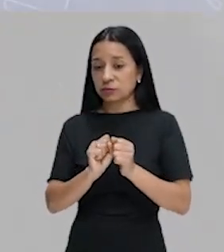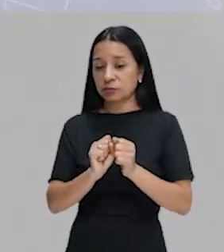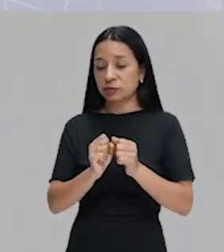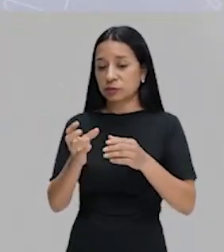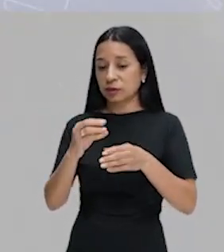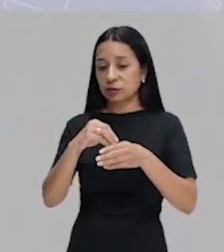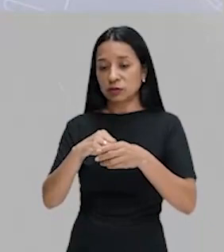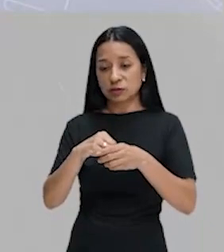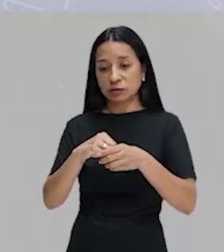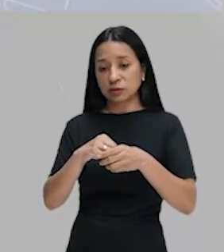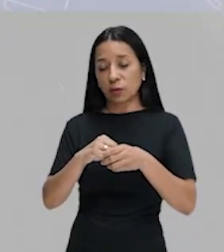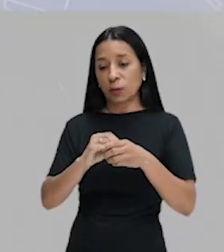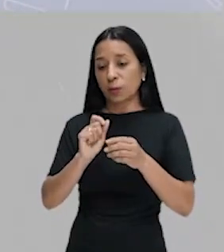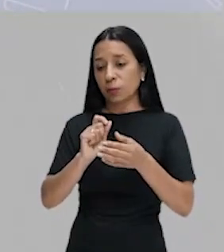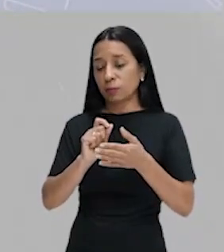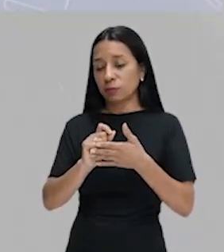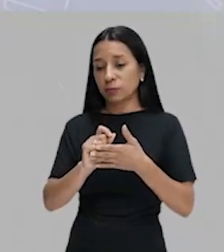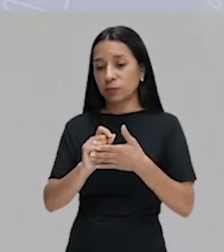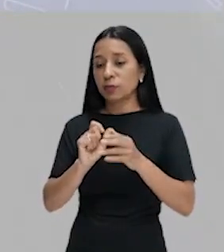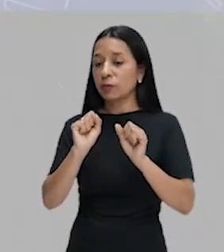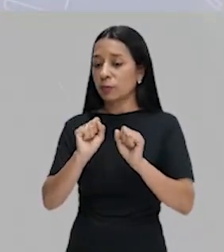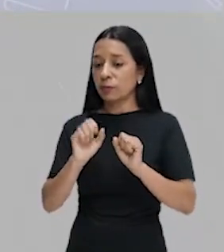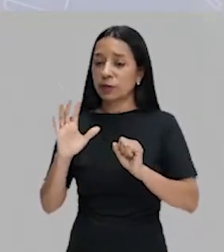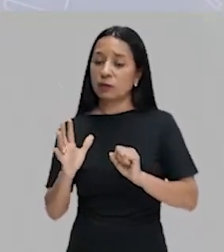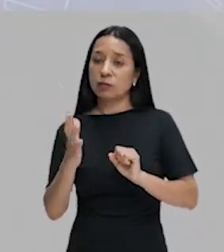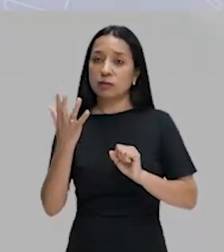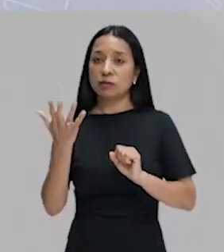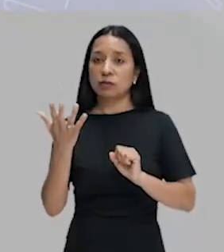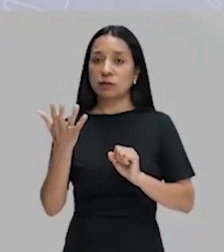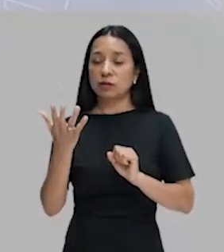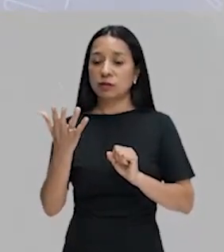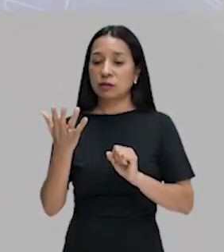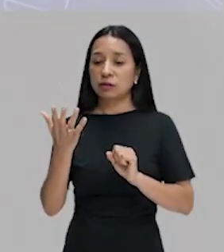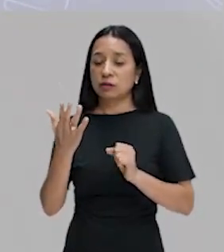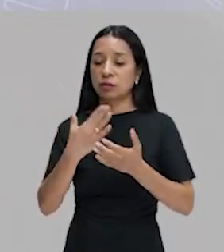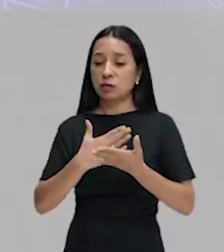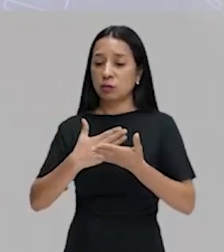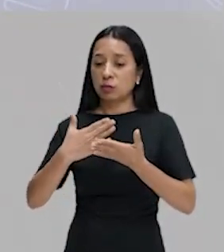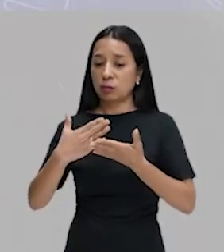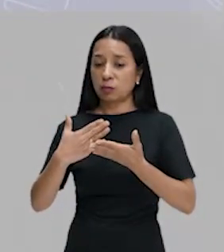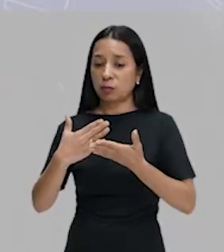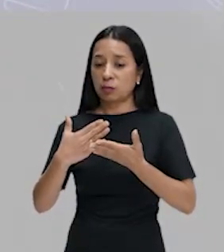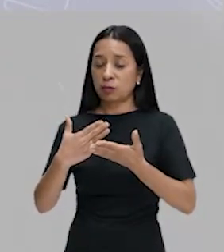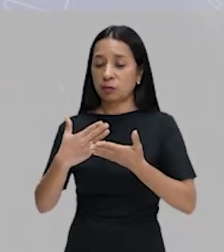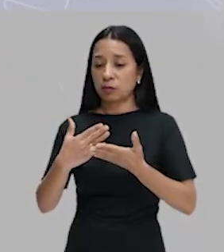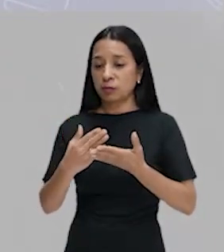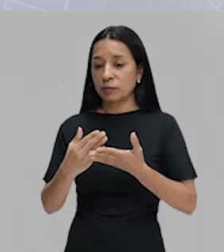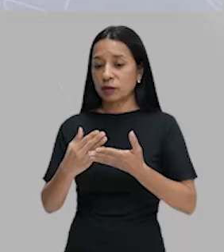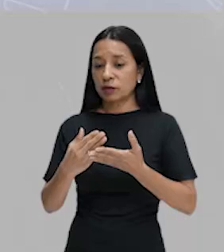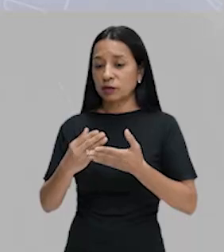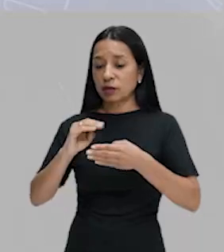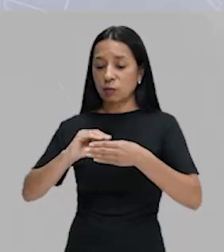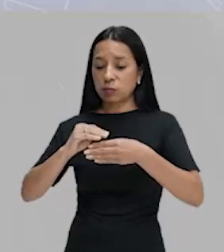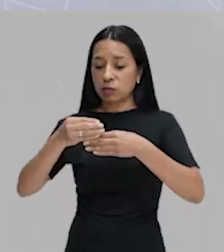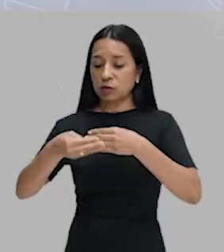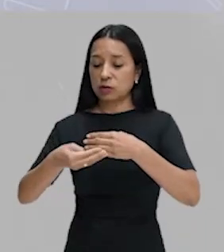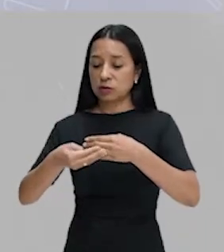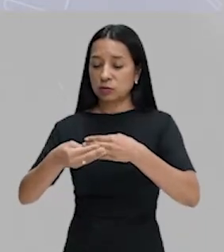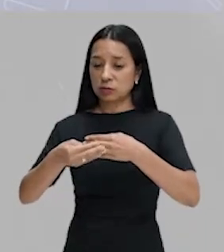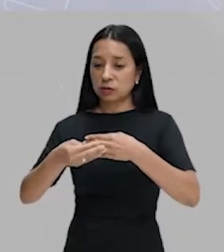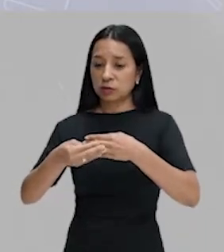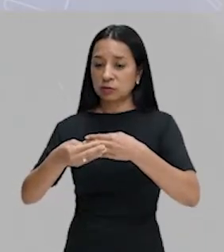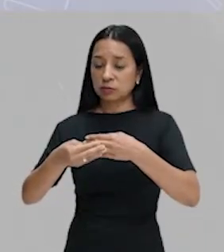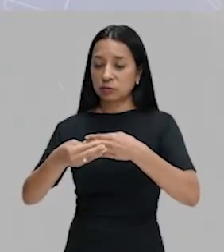nos quinidários, ela acontece, parte dessa digestão vai ser extracelular, ou